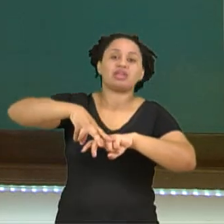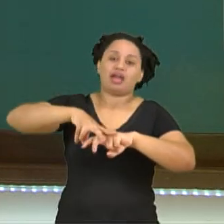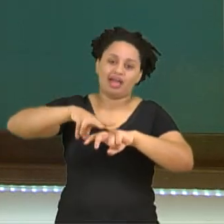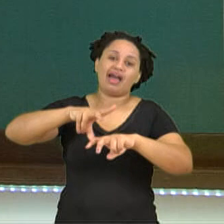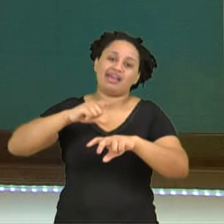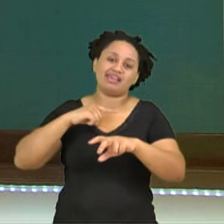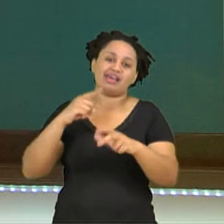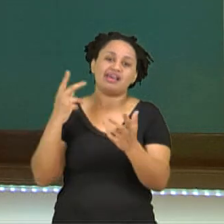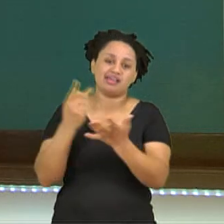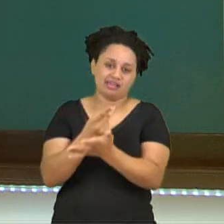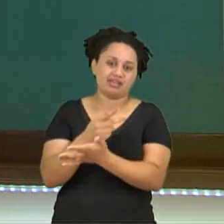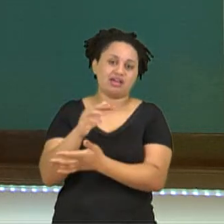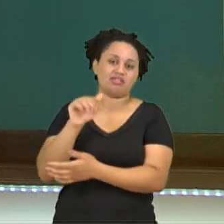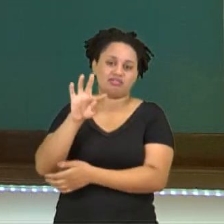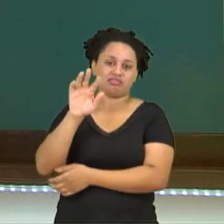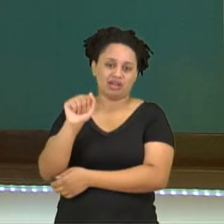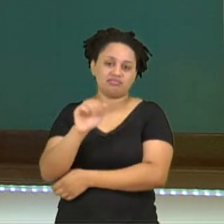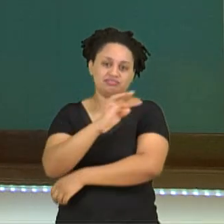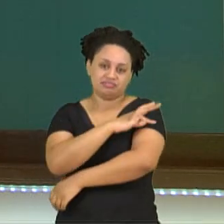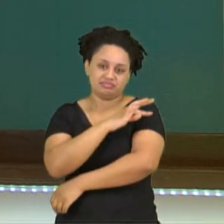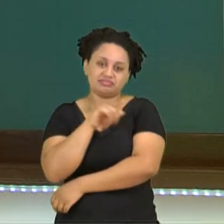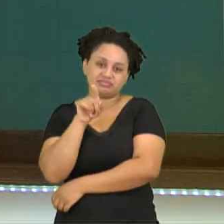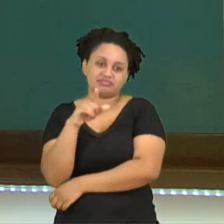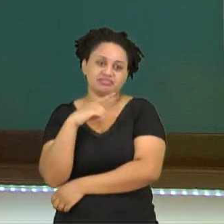Então, jamais vai levantar.